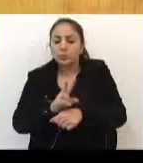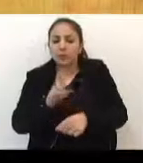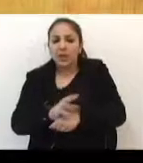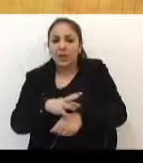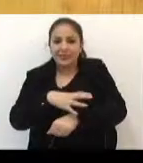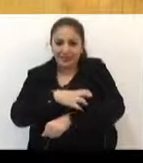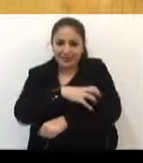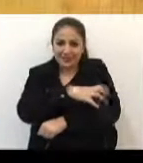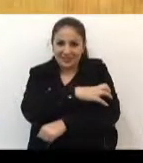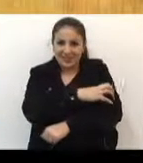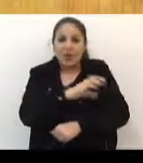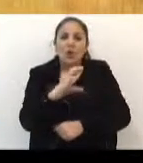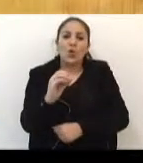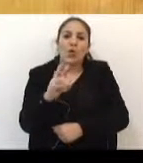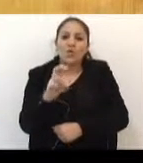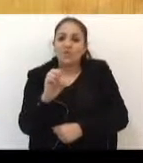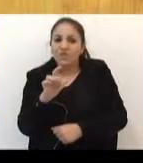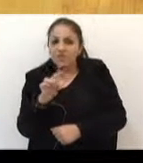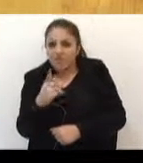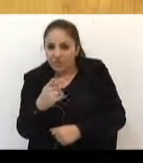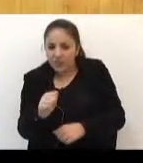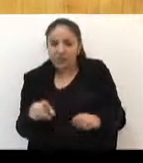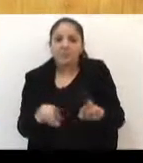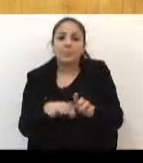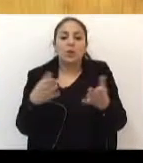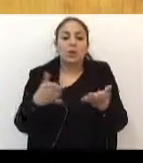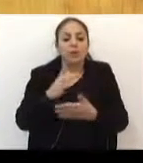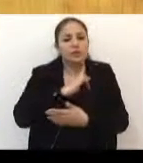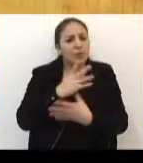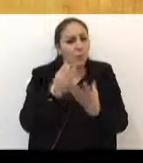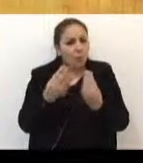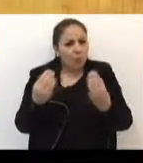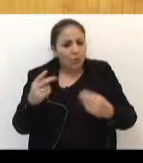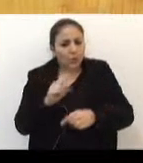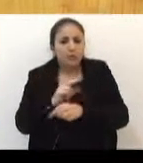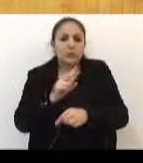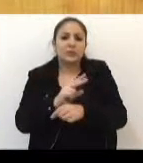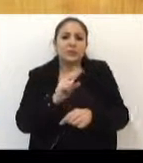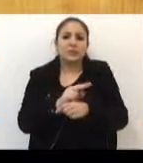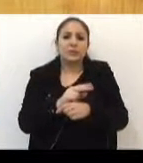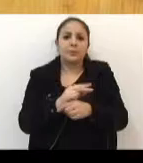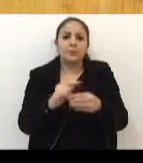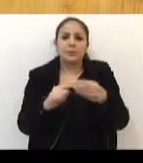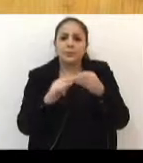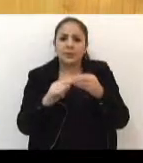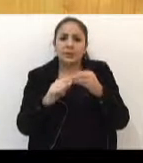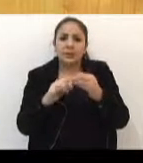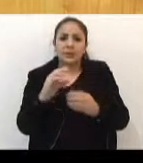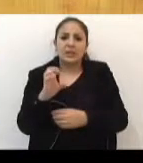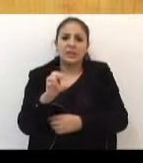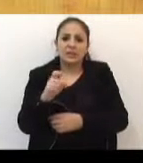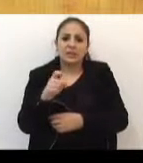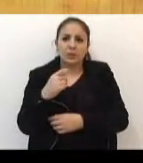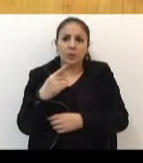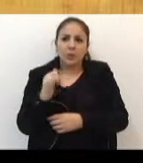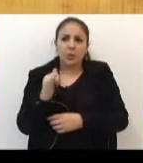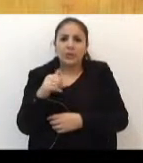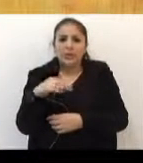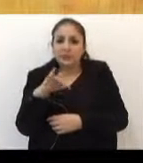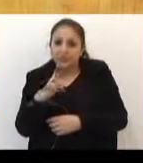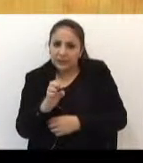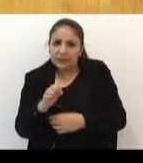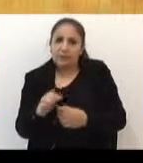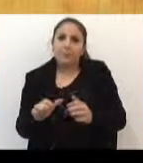criadores de ovelhas premiadíssimos na Expo Inter, principalmente a maior feira que nós temos aqui no Rio Grande do